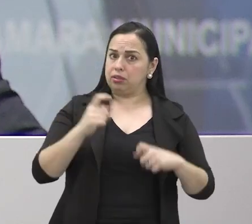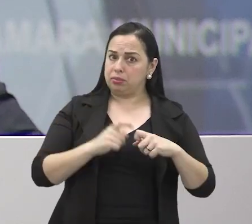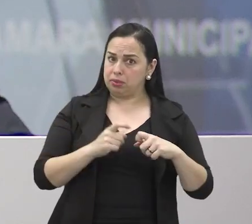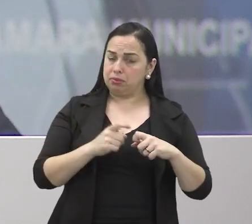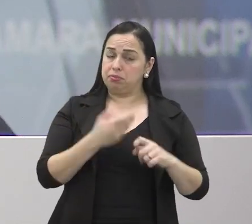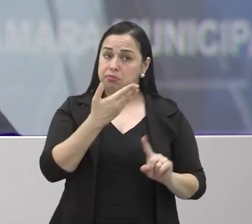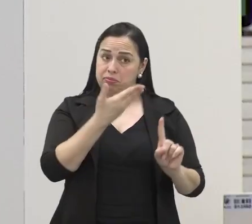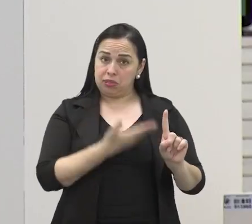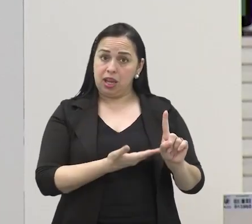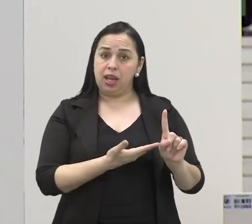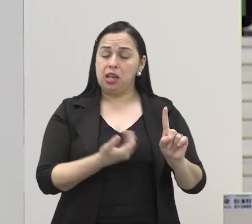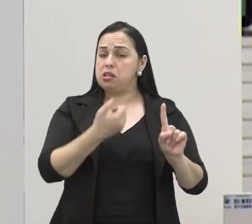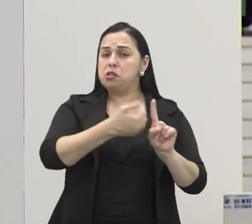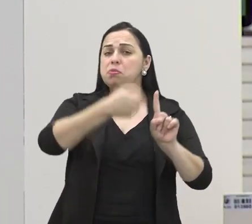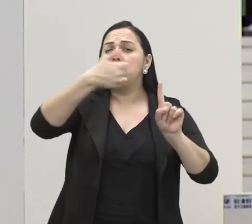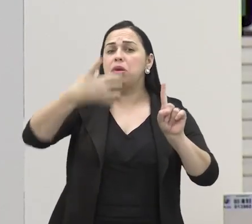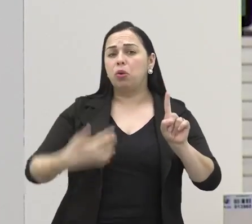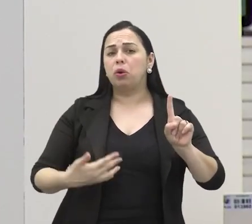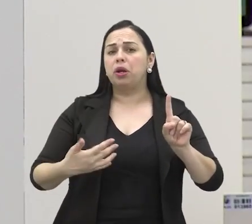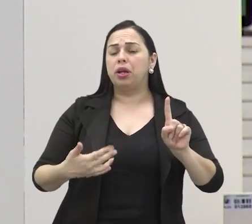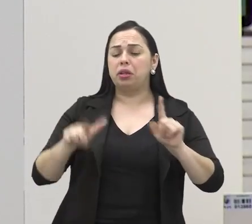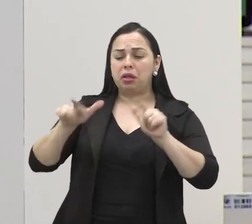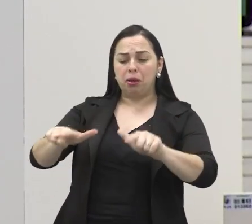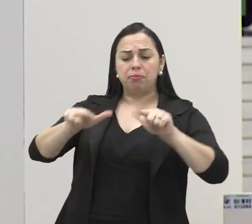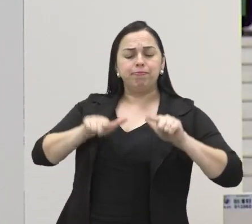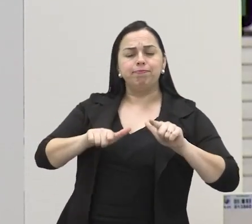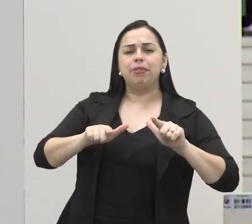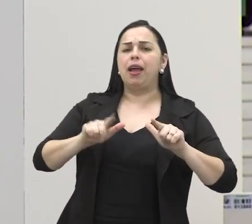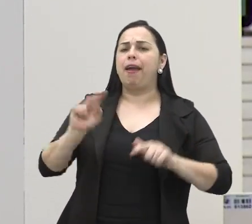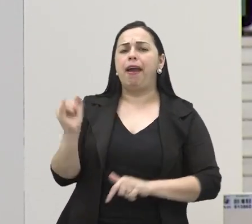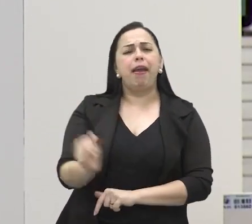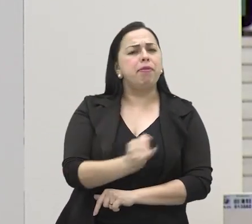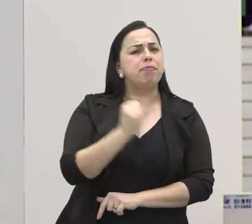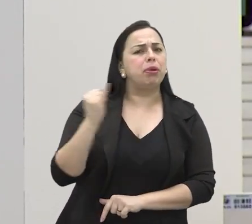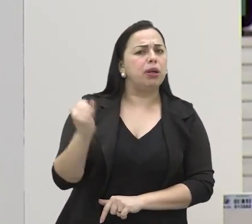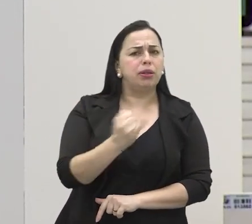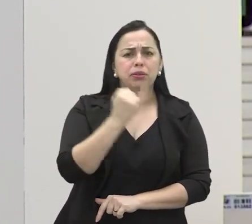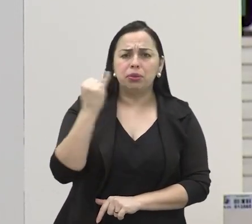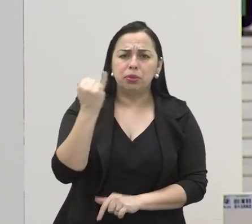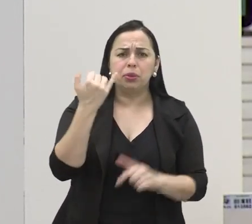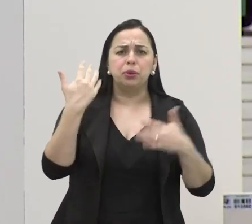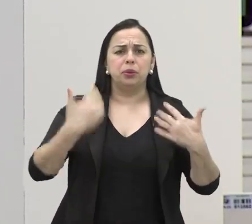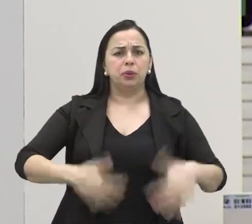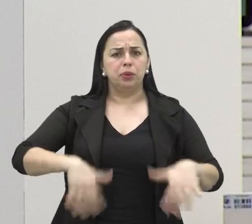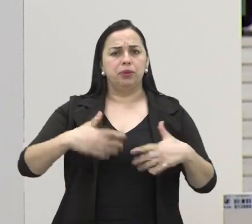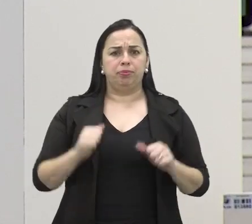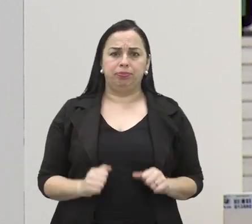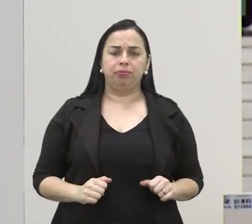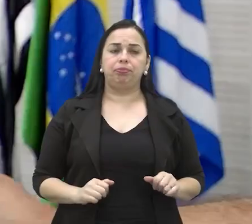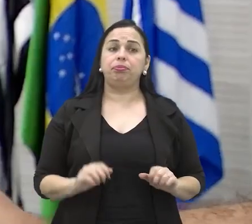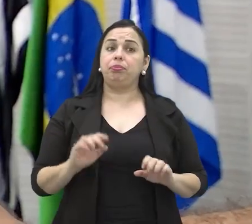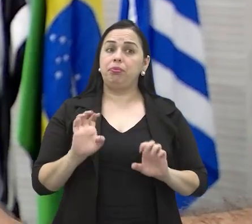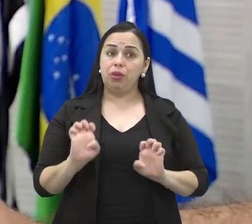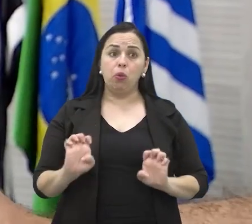São José dos Campos. Ele destacou a importância de receber a medalha de mérito legislativo para a entidade. Esse evento para nós